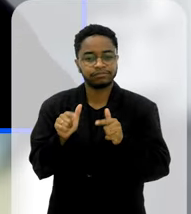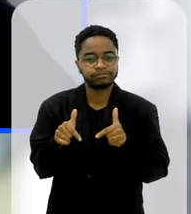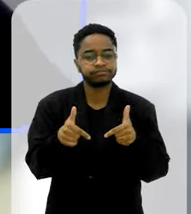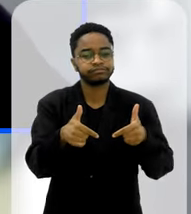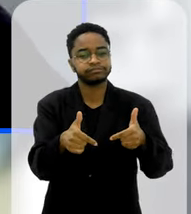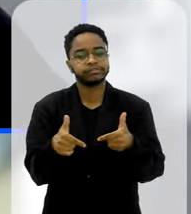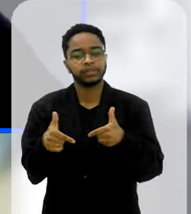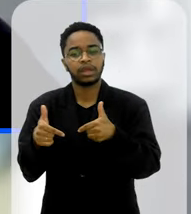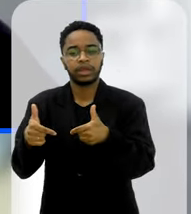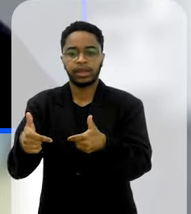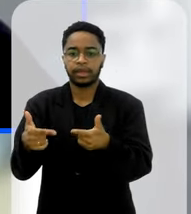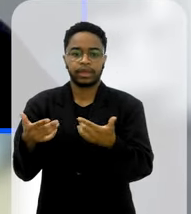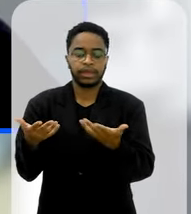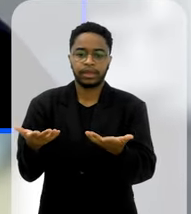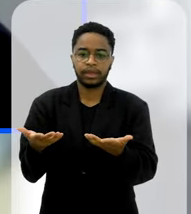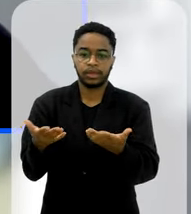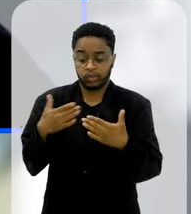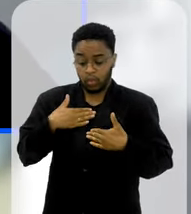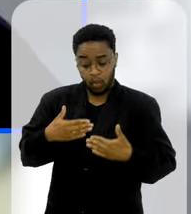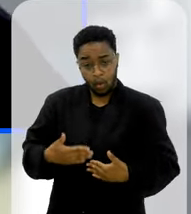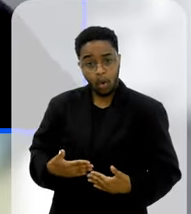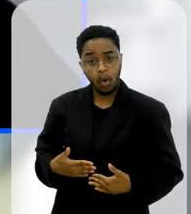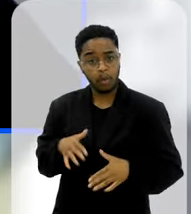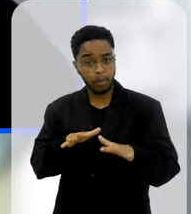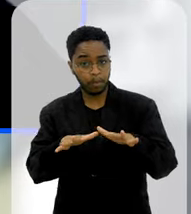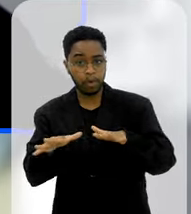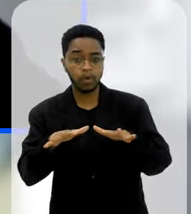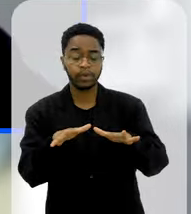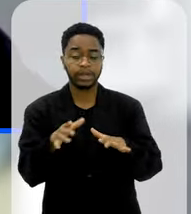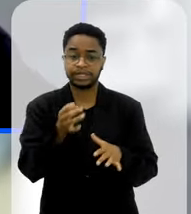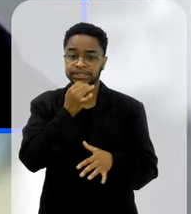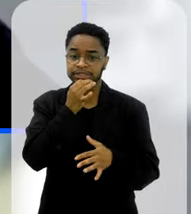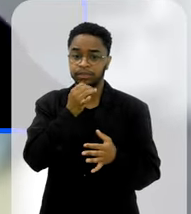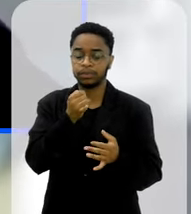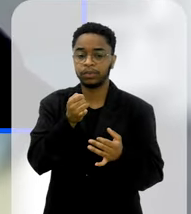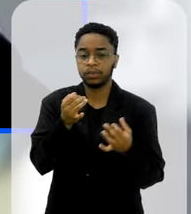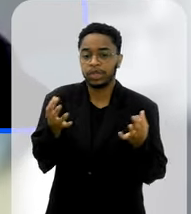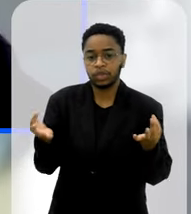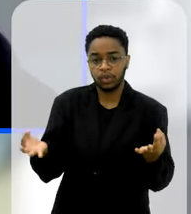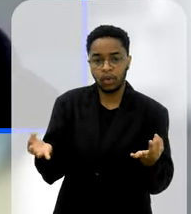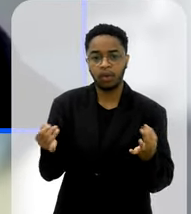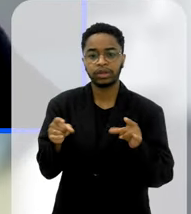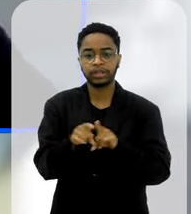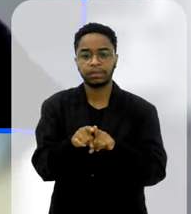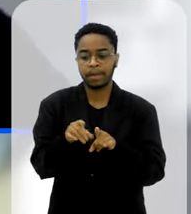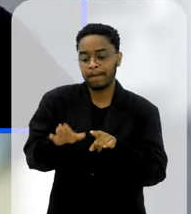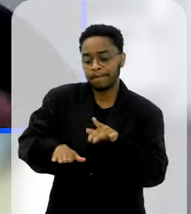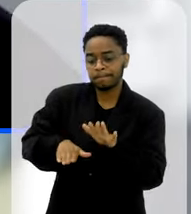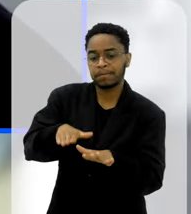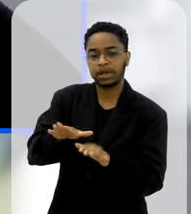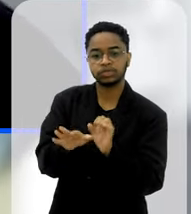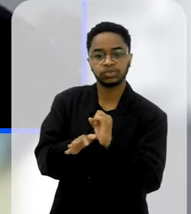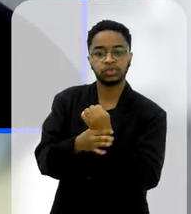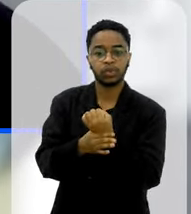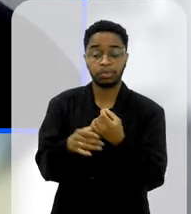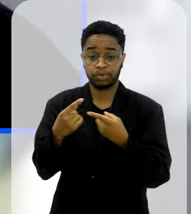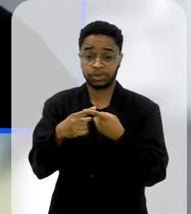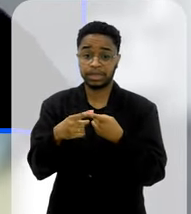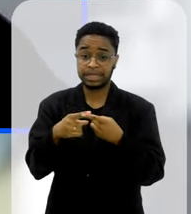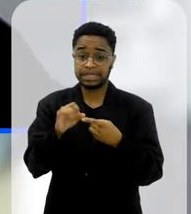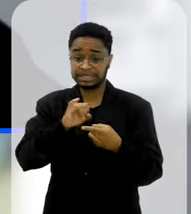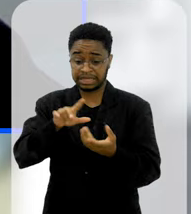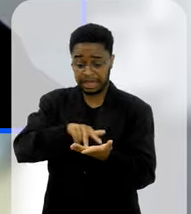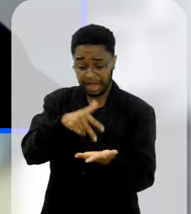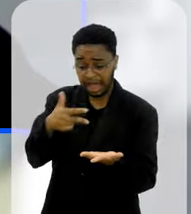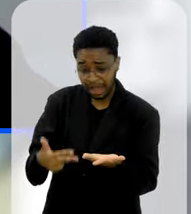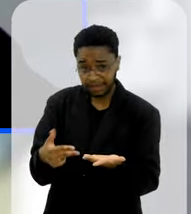E também atividades para o seu corpo, né? A questão de yoga, a questão do passo seguro, porque queda